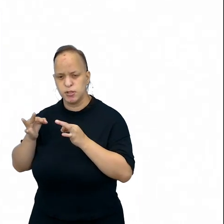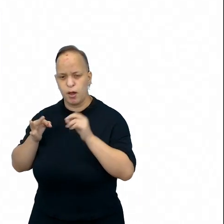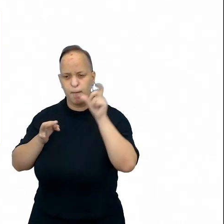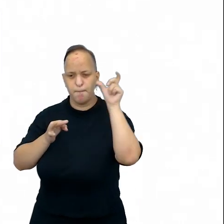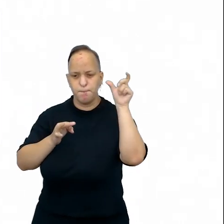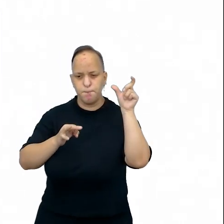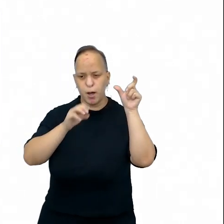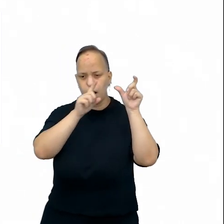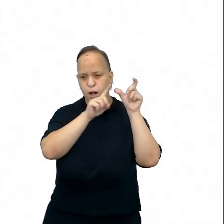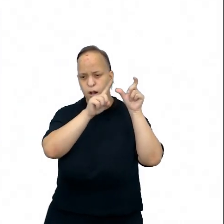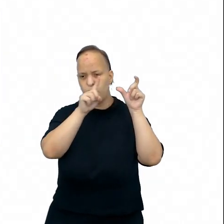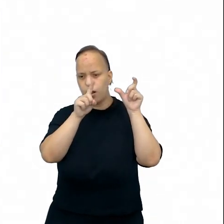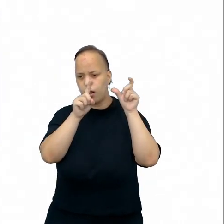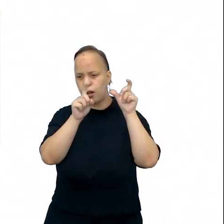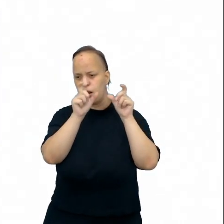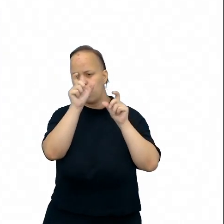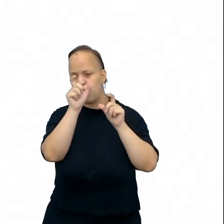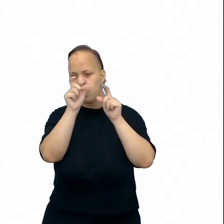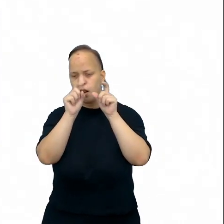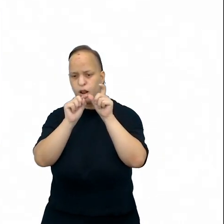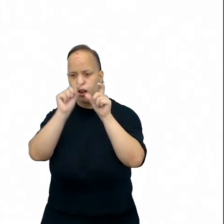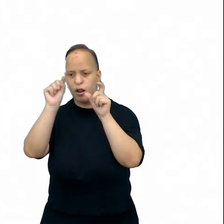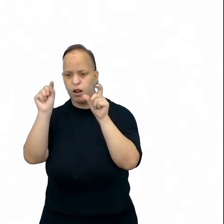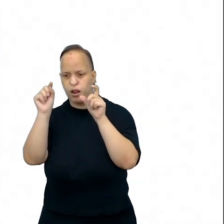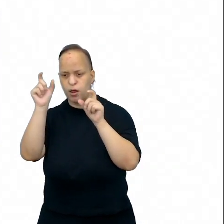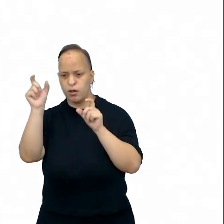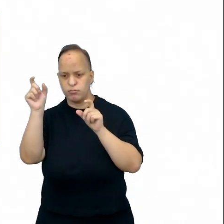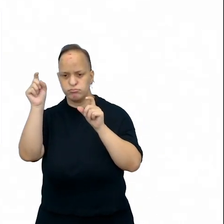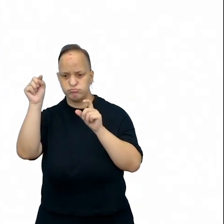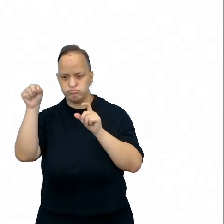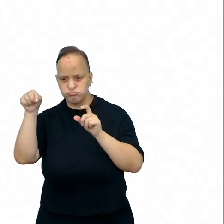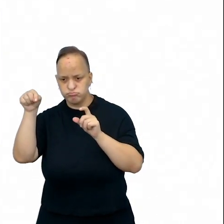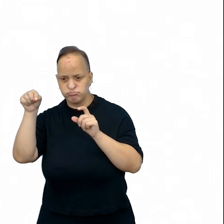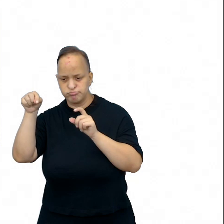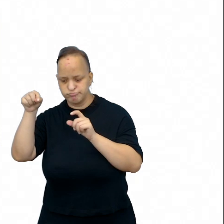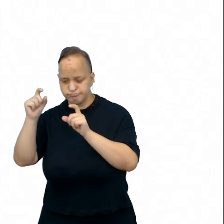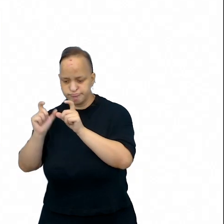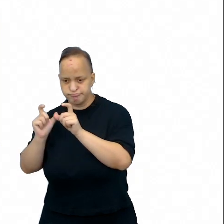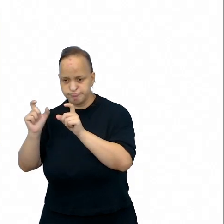acessam primeiramente o caderno do Aprender Sempre, também é necessário